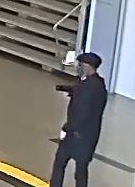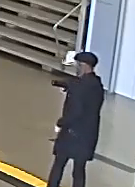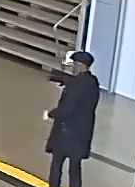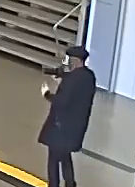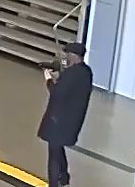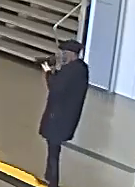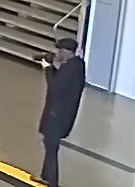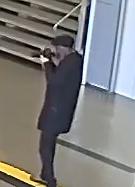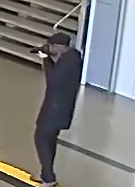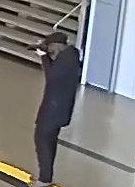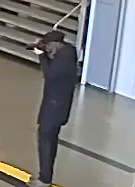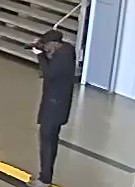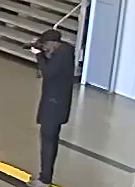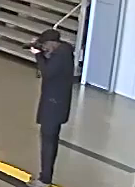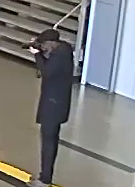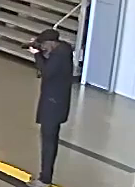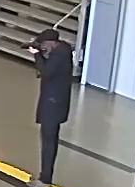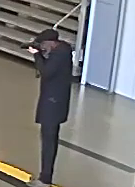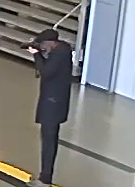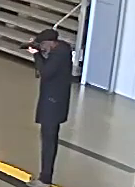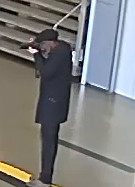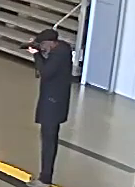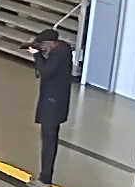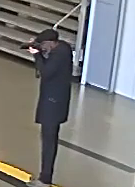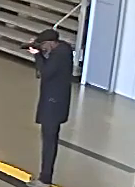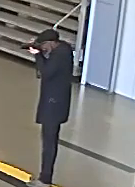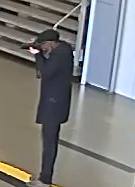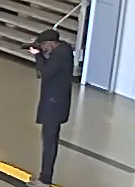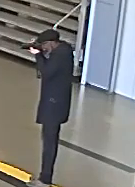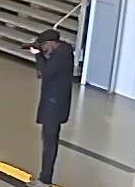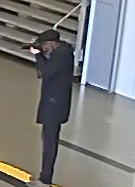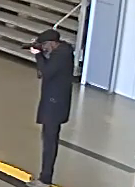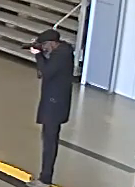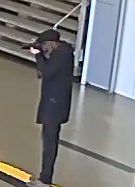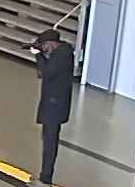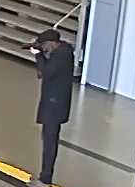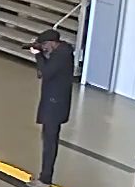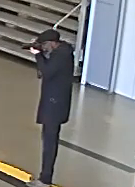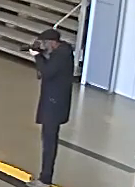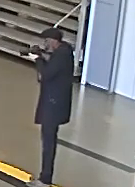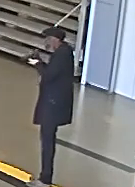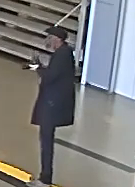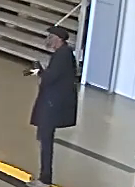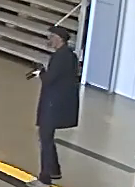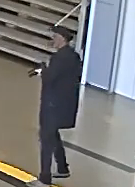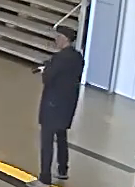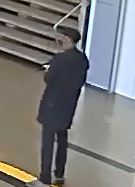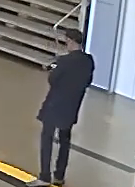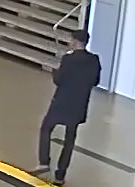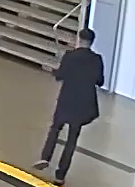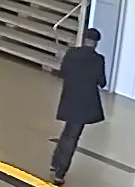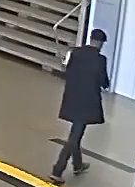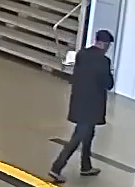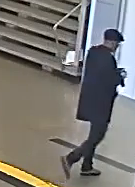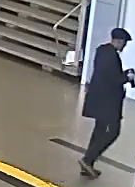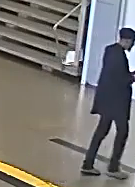sentir bem e nunca me arrependi nos 50 anos. Amém, amém, amém.